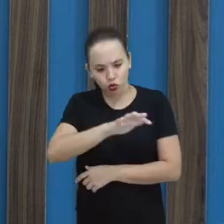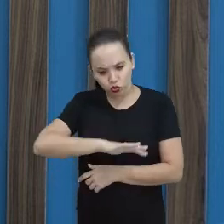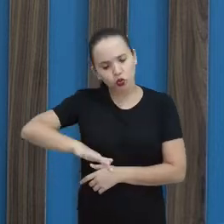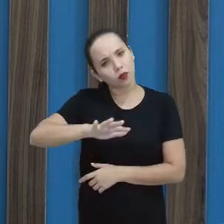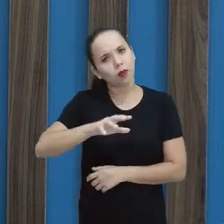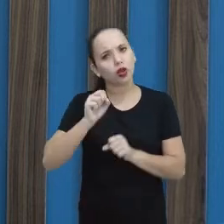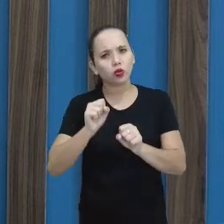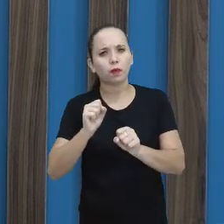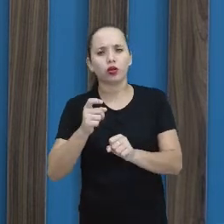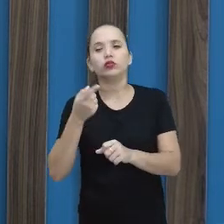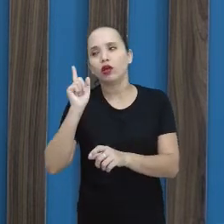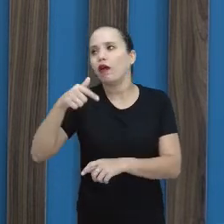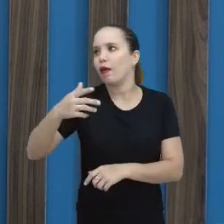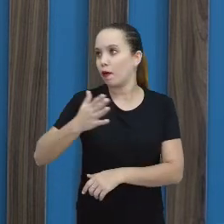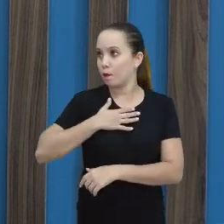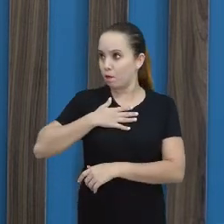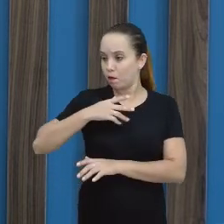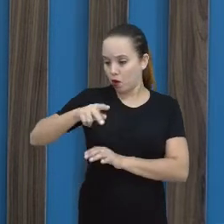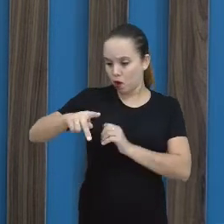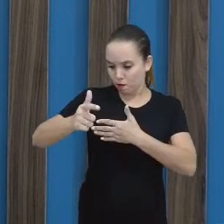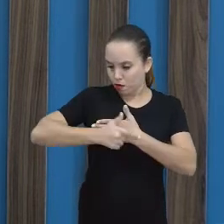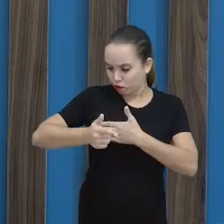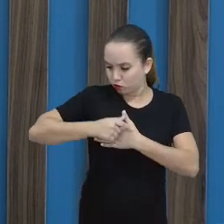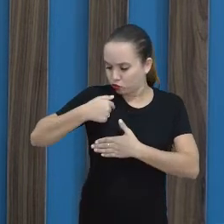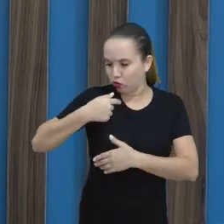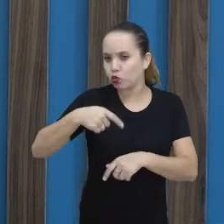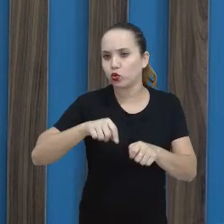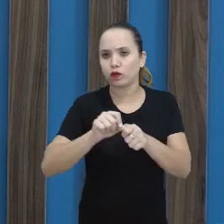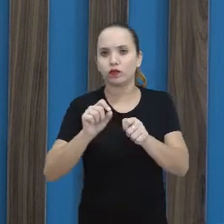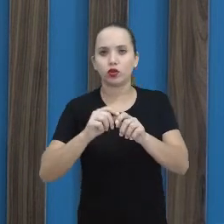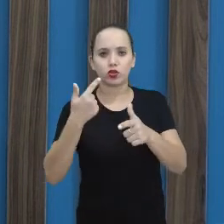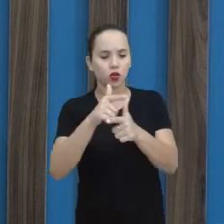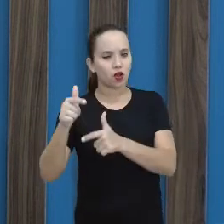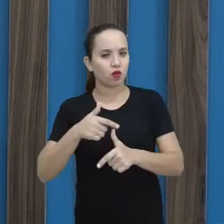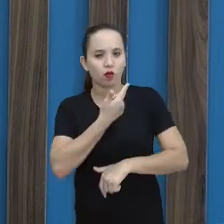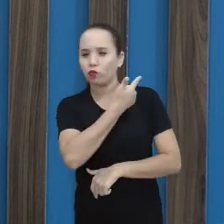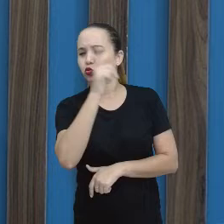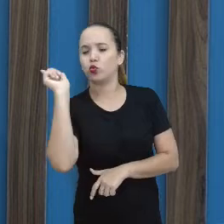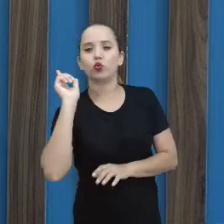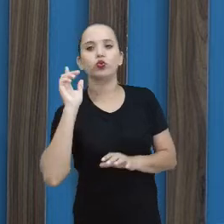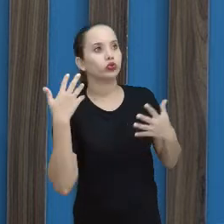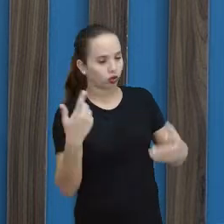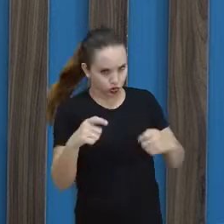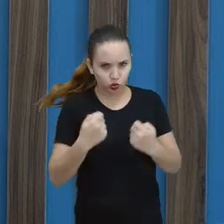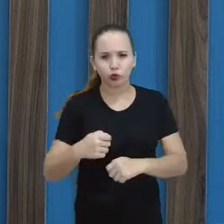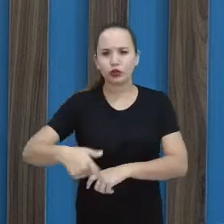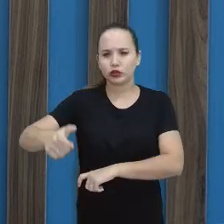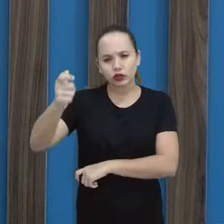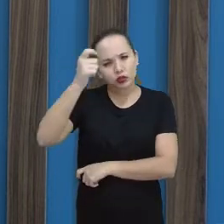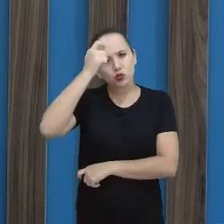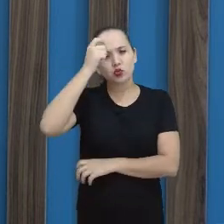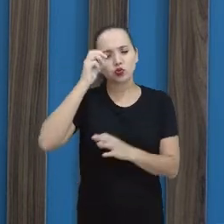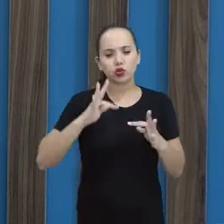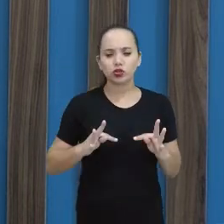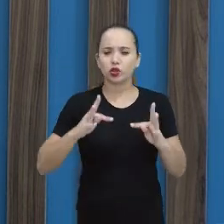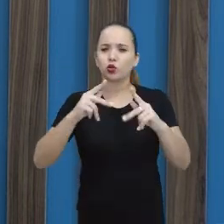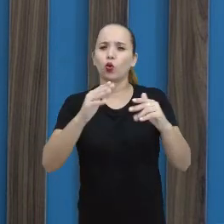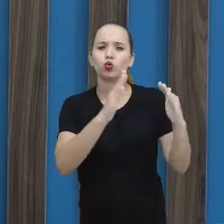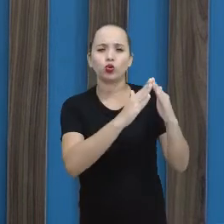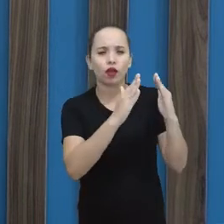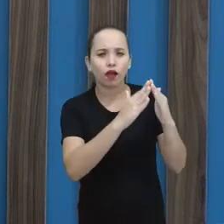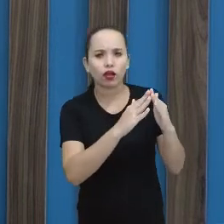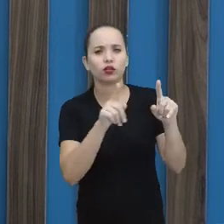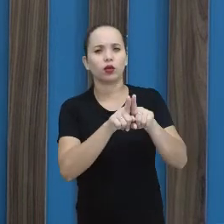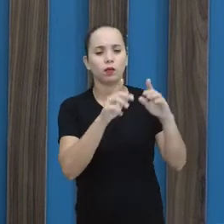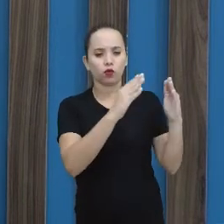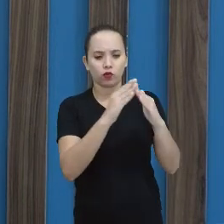possa dizer, não, eu estou fazendo a minha parte, problema de quem não está fazendo. Então, conscientizar todo mundo em casa, os vizinhos, isso já é um